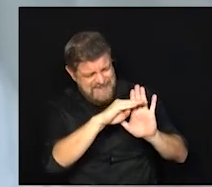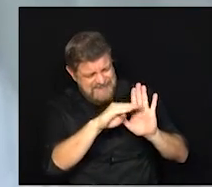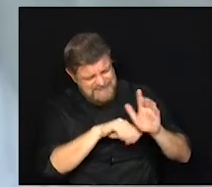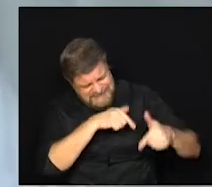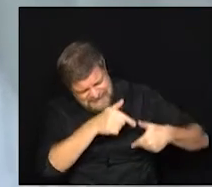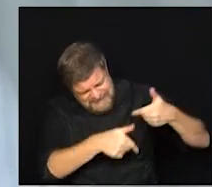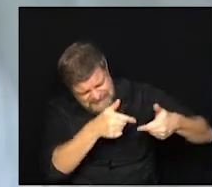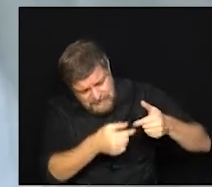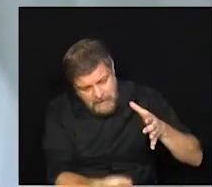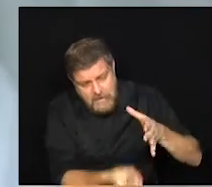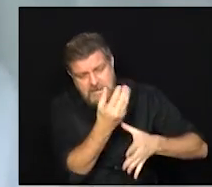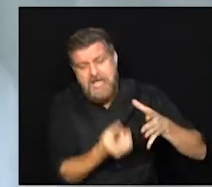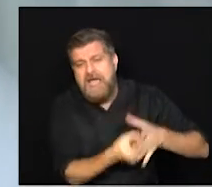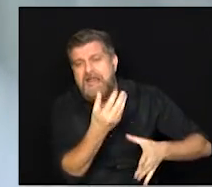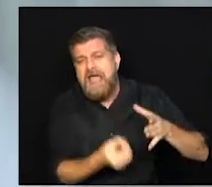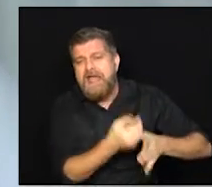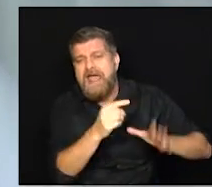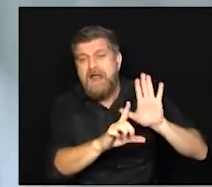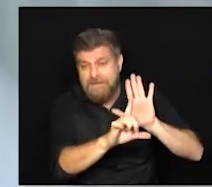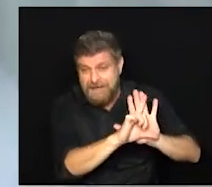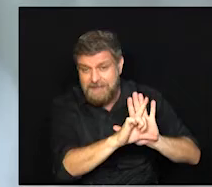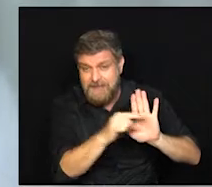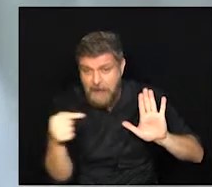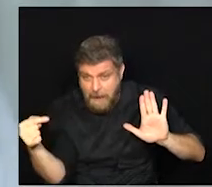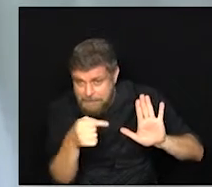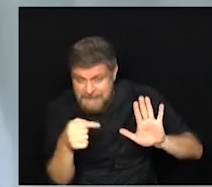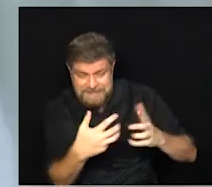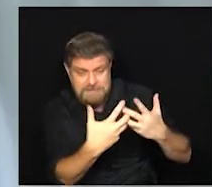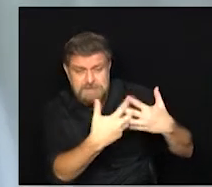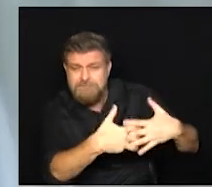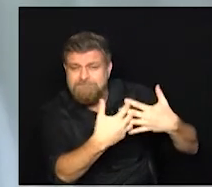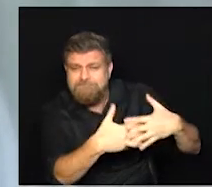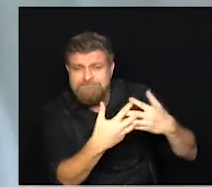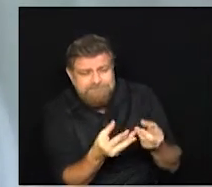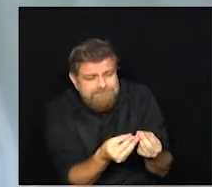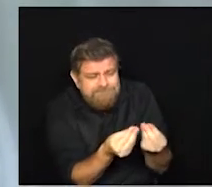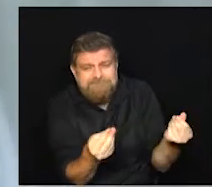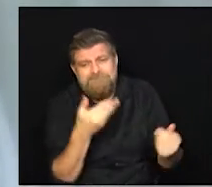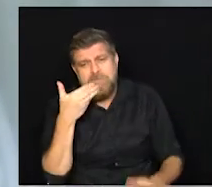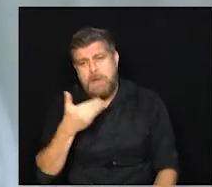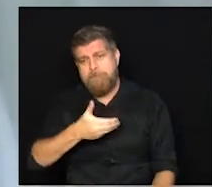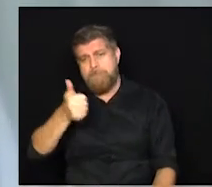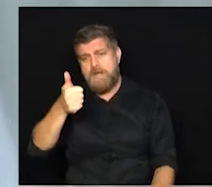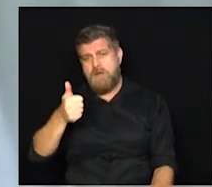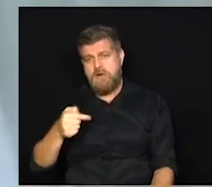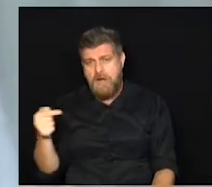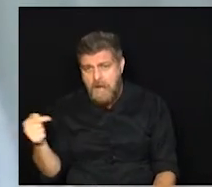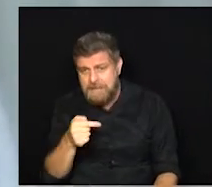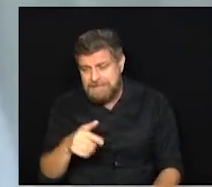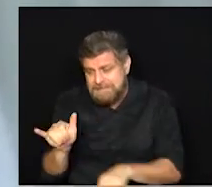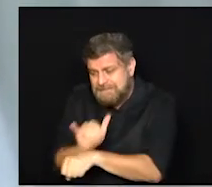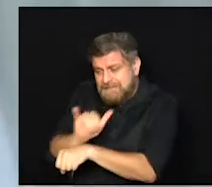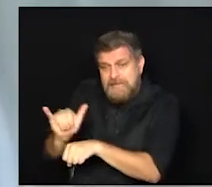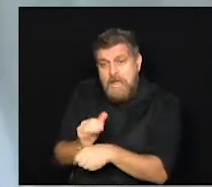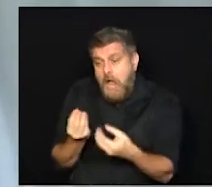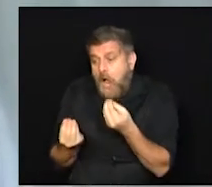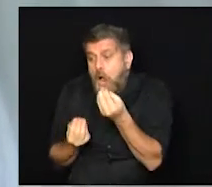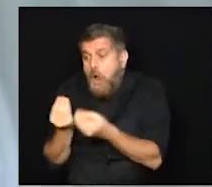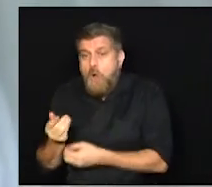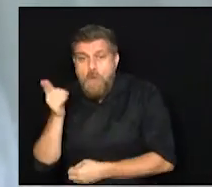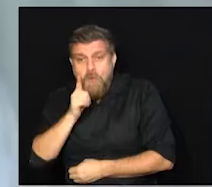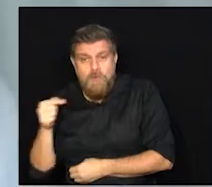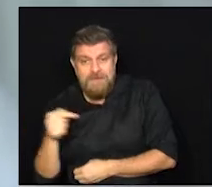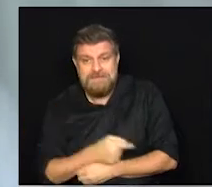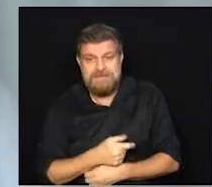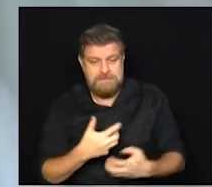e criado leis. Só que a gente precisa executar melhor essas leis. A gente precisa criar meios, mecanismos, e não é